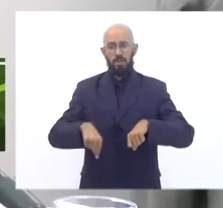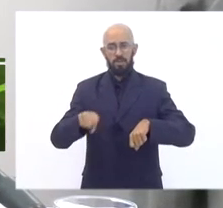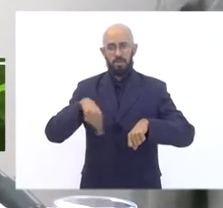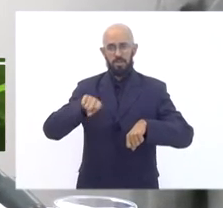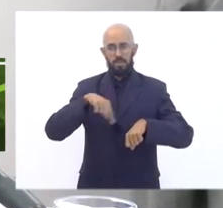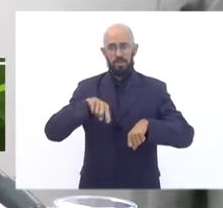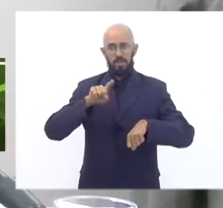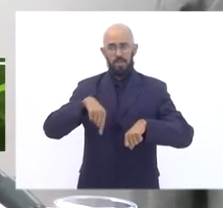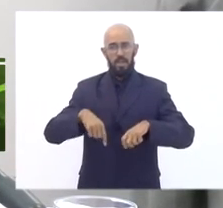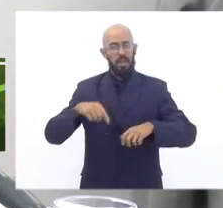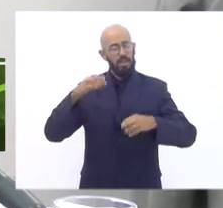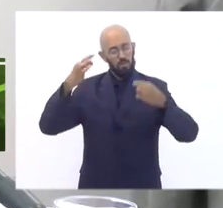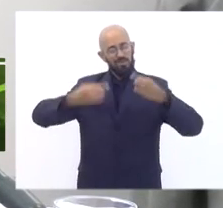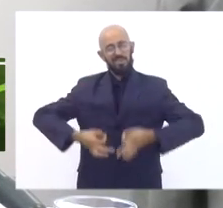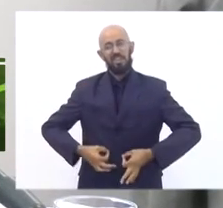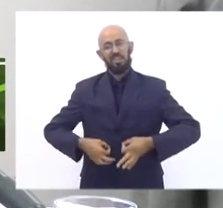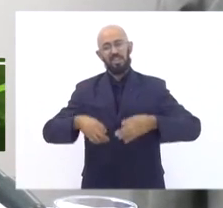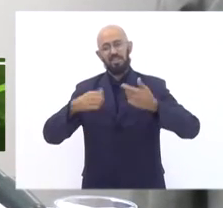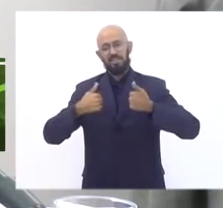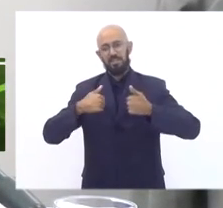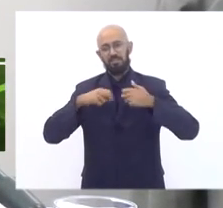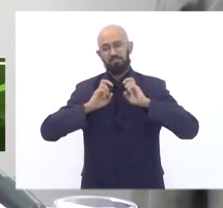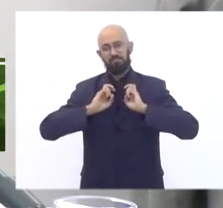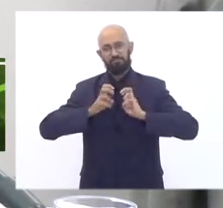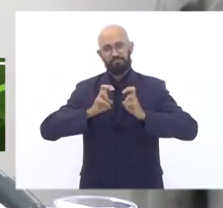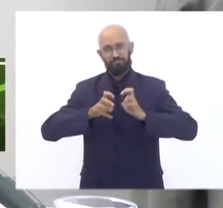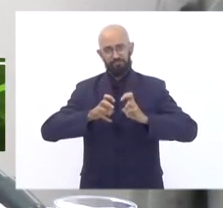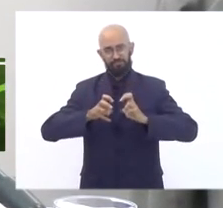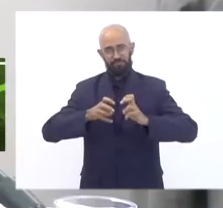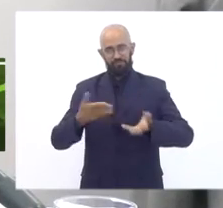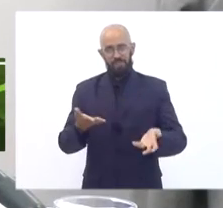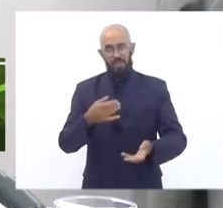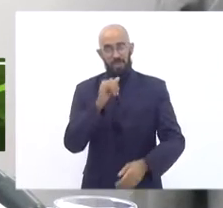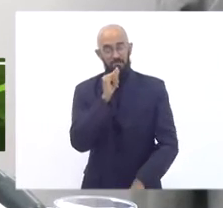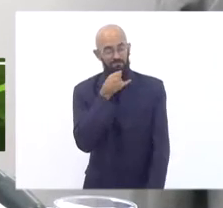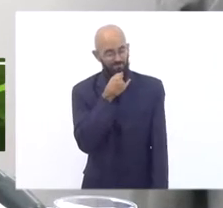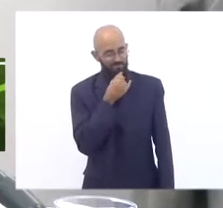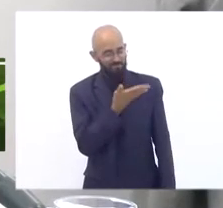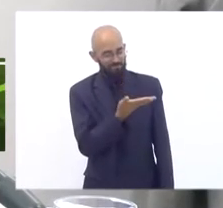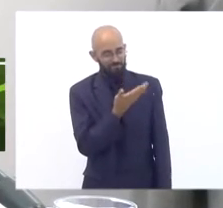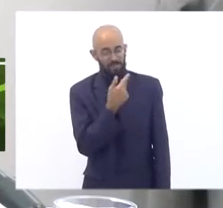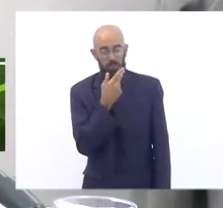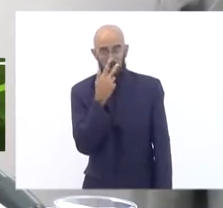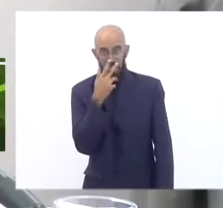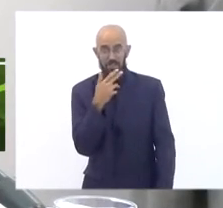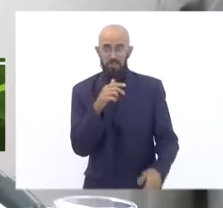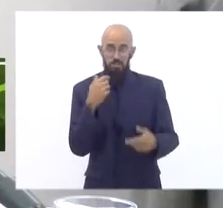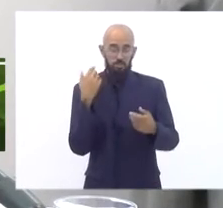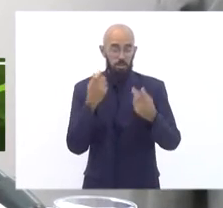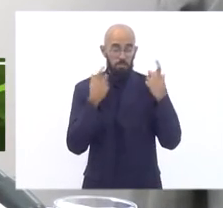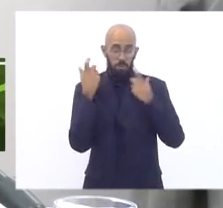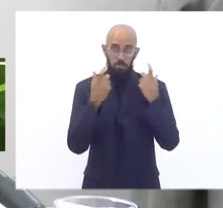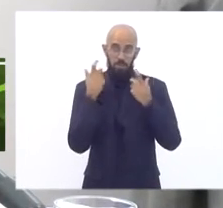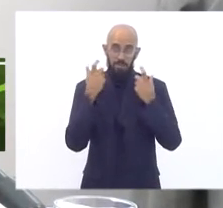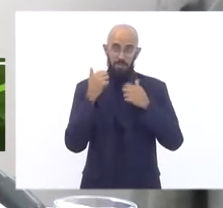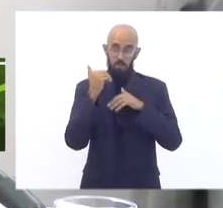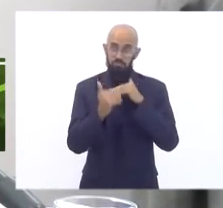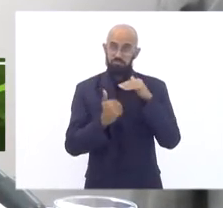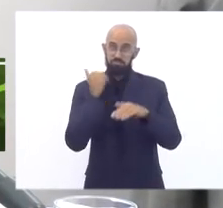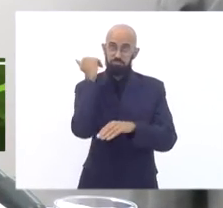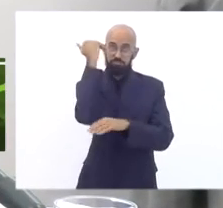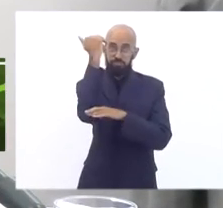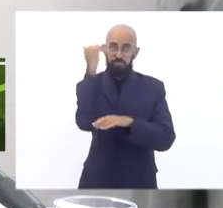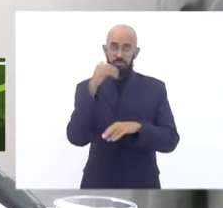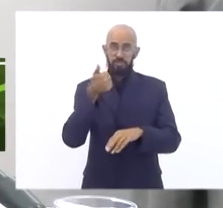é seguramente a mobilidade. Então, eu quero lamentar, dizer que considero um excesso de preocupação esse impedimento 10